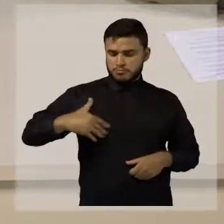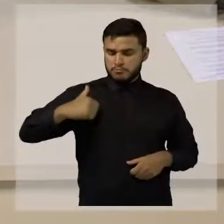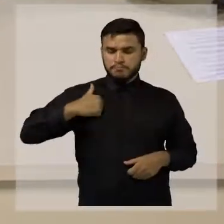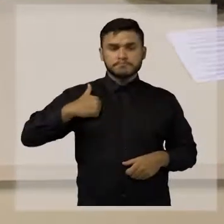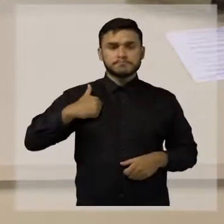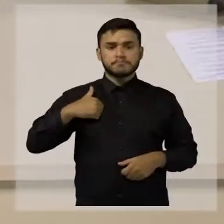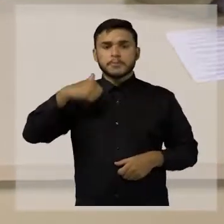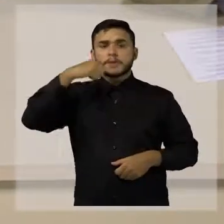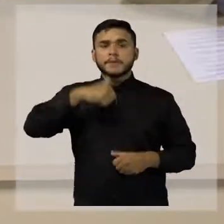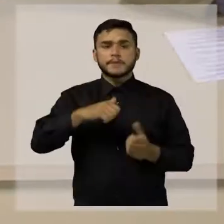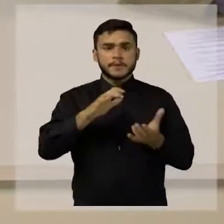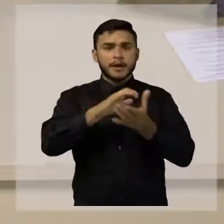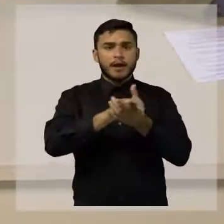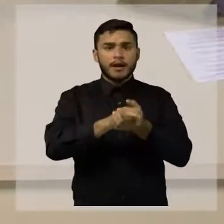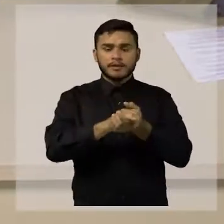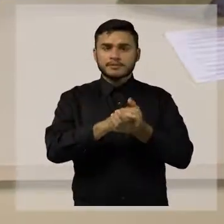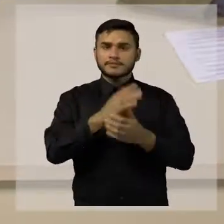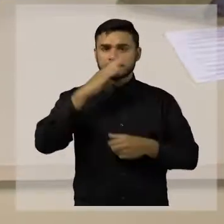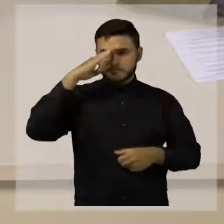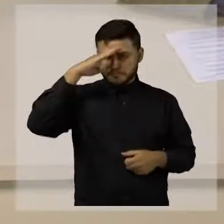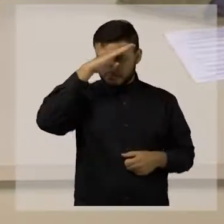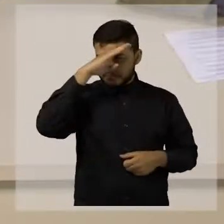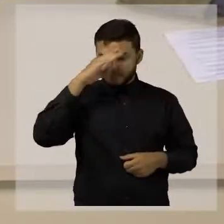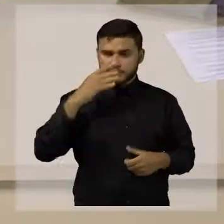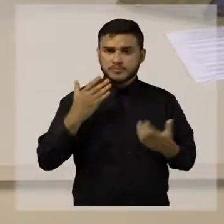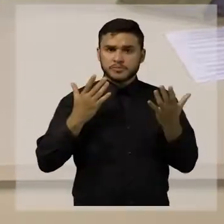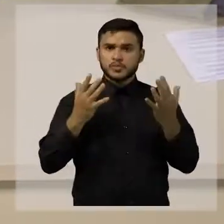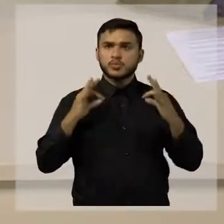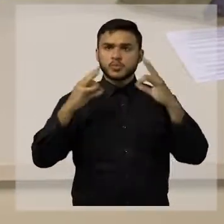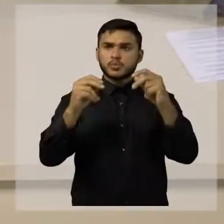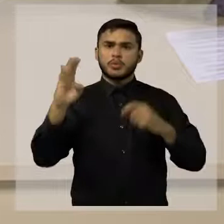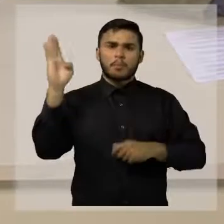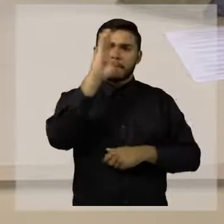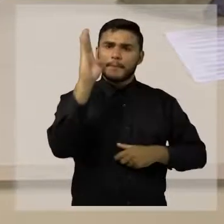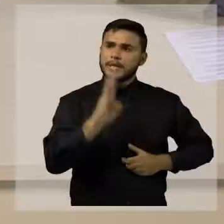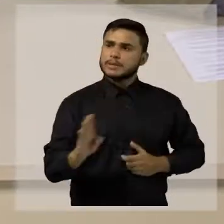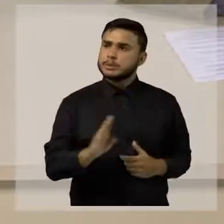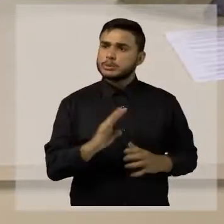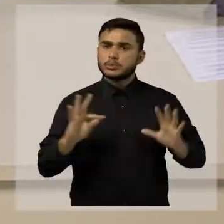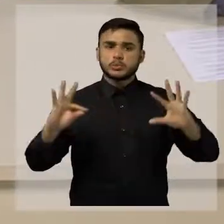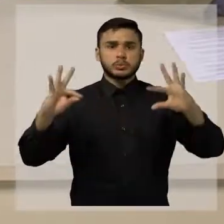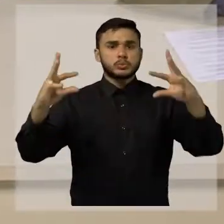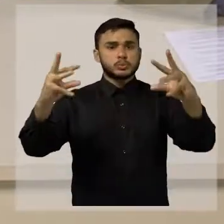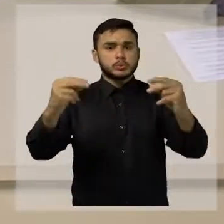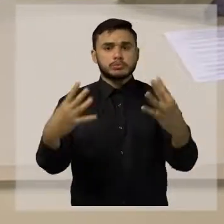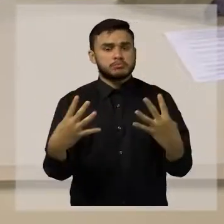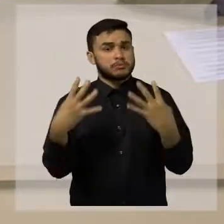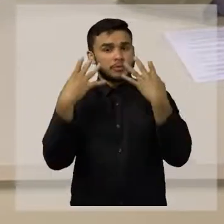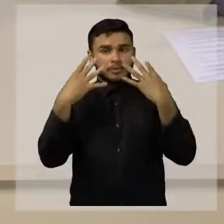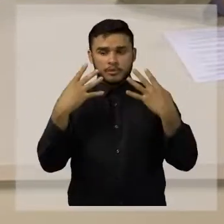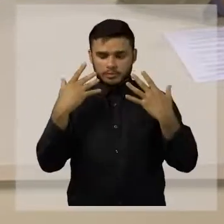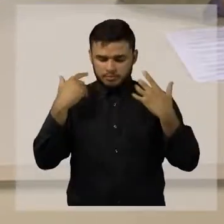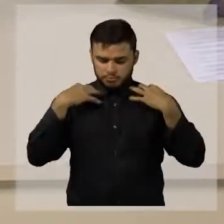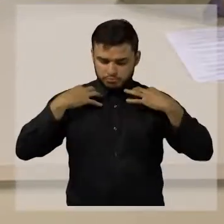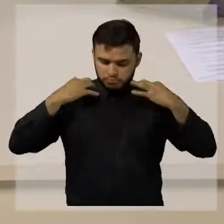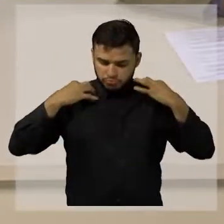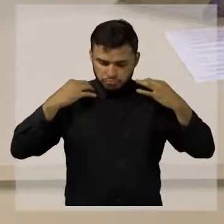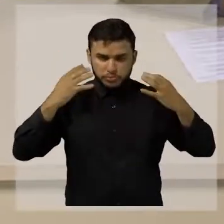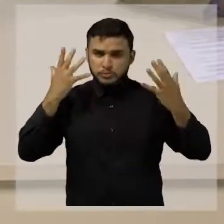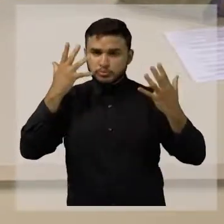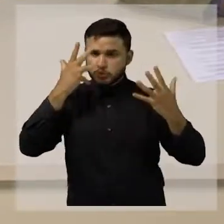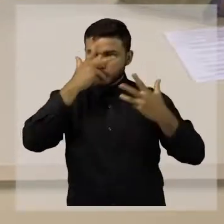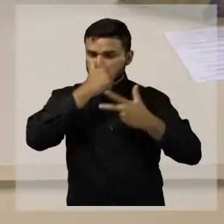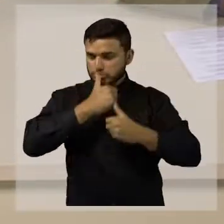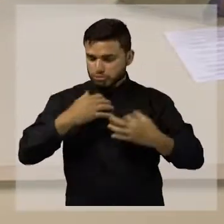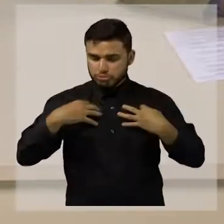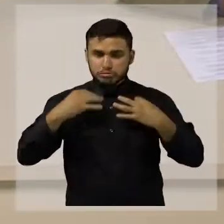tão grande, tão como é o nosso Brasil, grande em tudo, né? Então, assim, ela podia estar ali se preocupando em vestir o melhor vestido, a